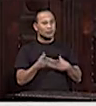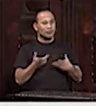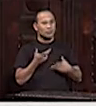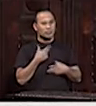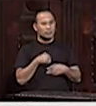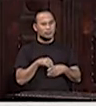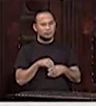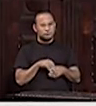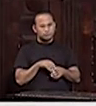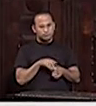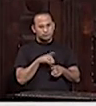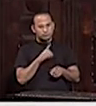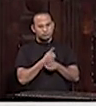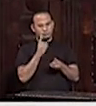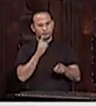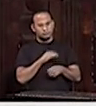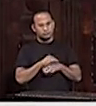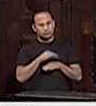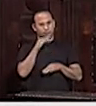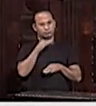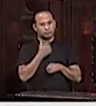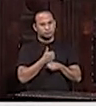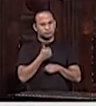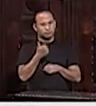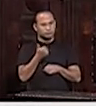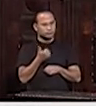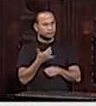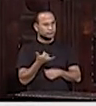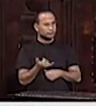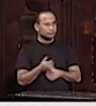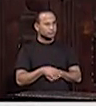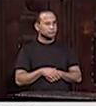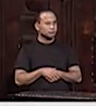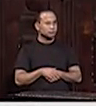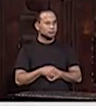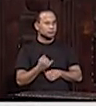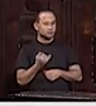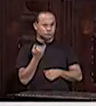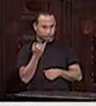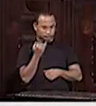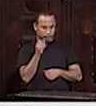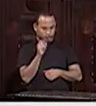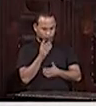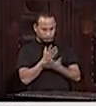prazo maior e a exclusão desse item que acabava